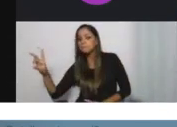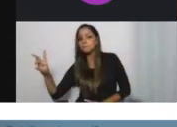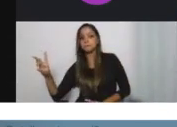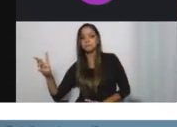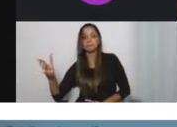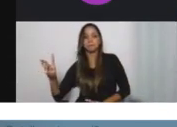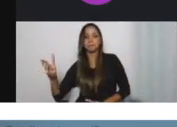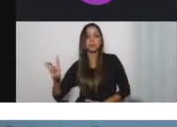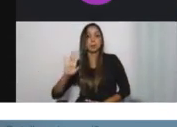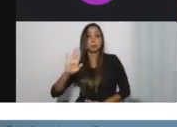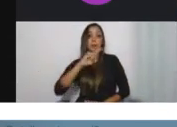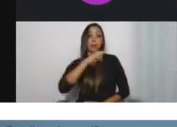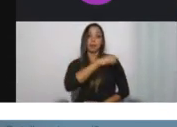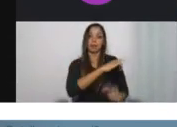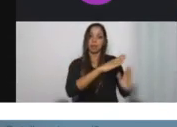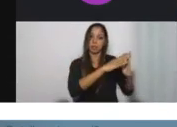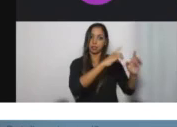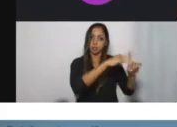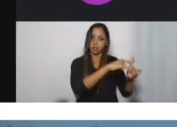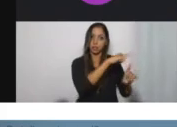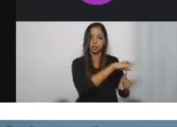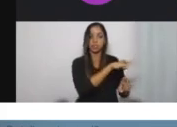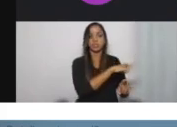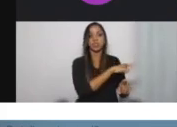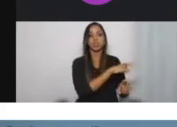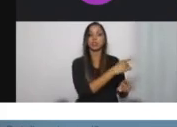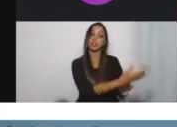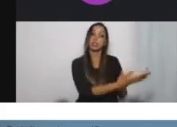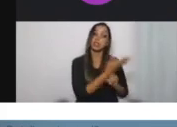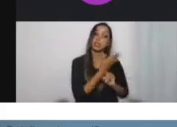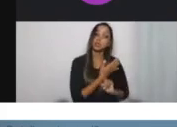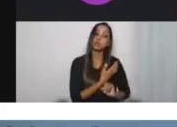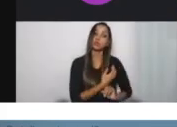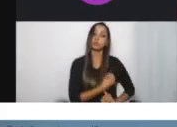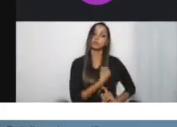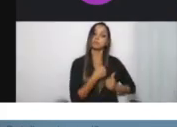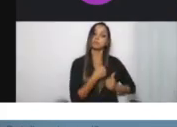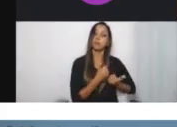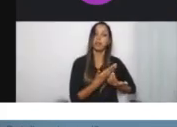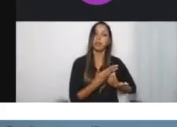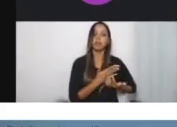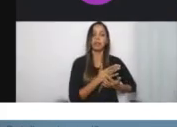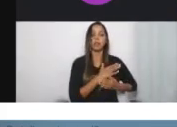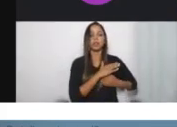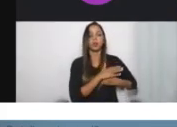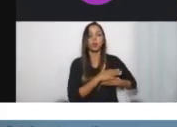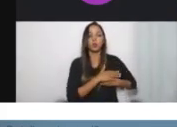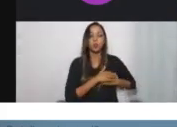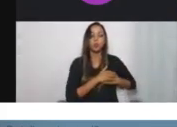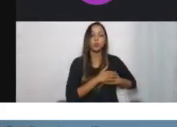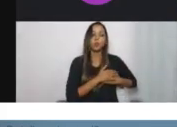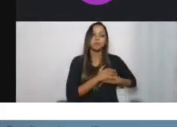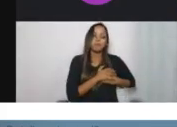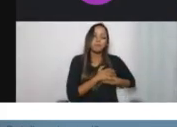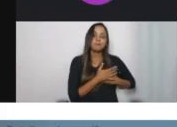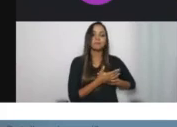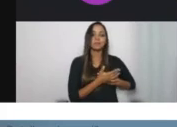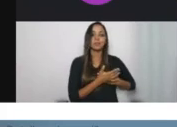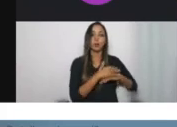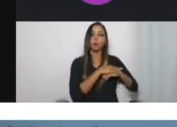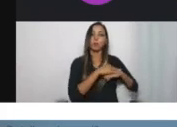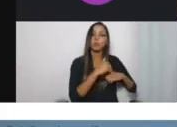o avivamento, é na igreja que está o consolo, é na igreja que está a palavra de fé. E é a igreja que tem um papel social fundamental, como eu já